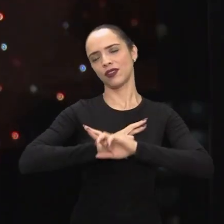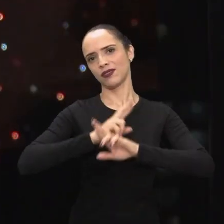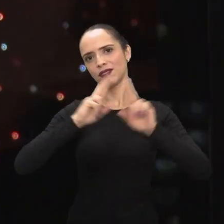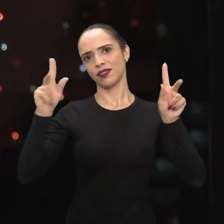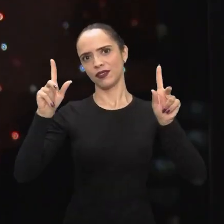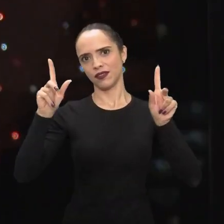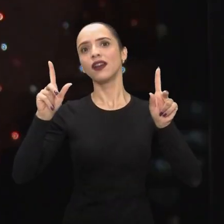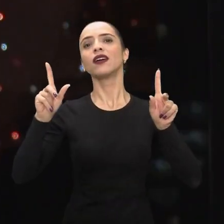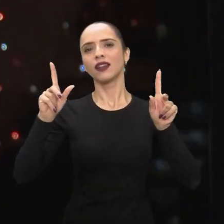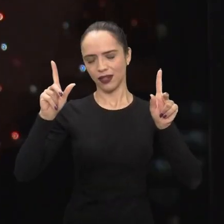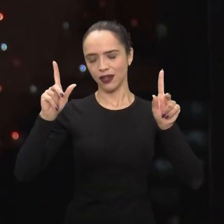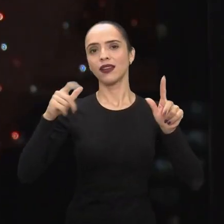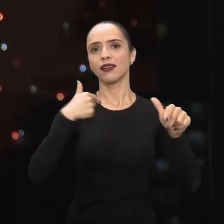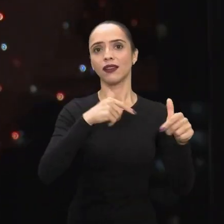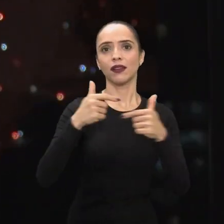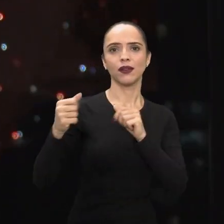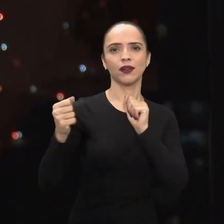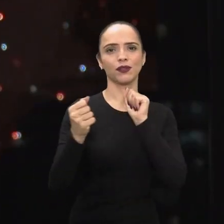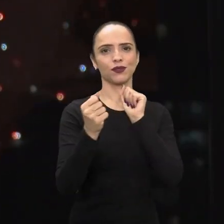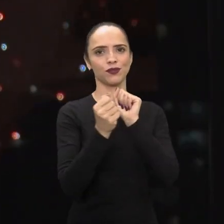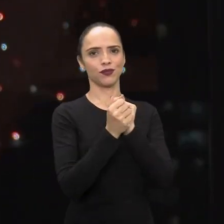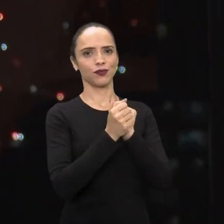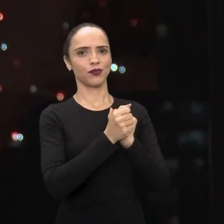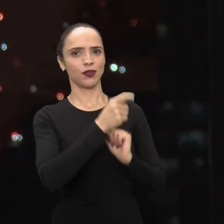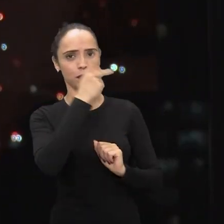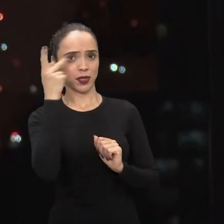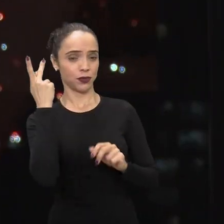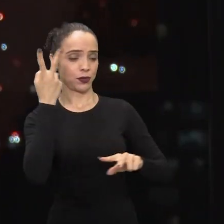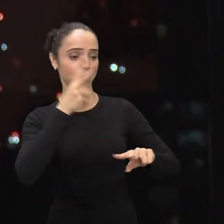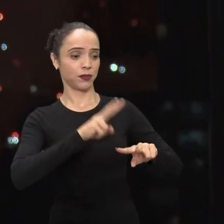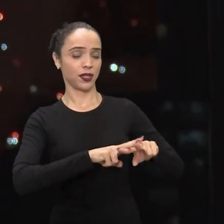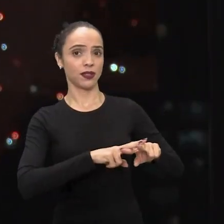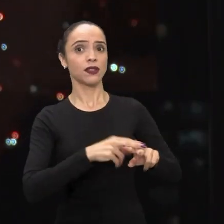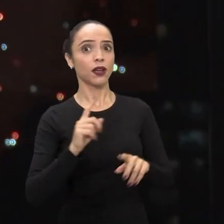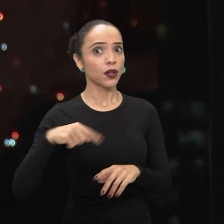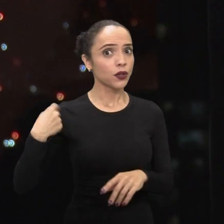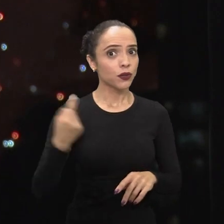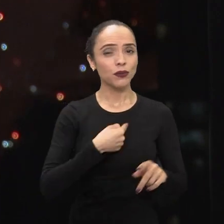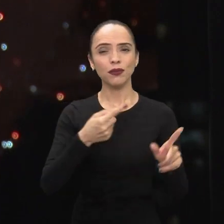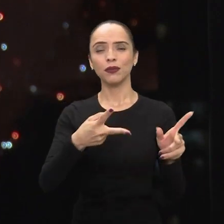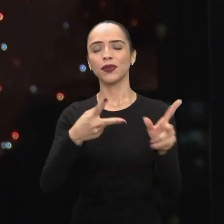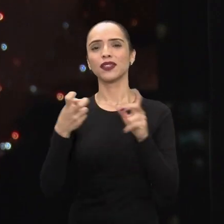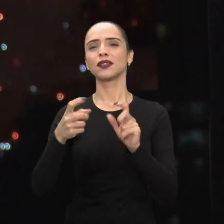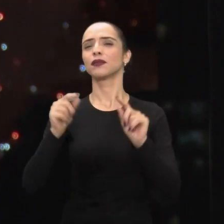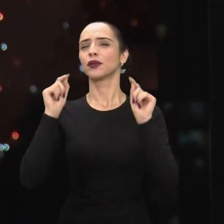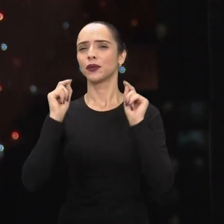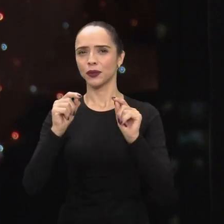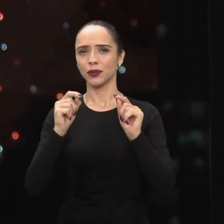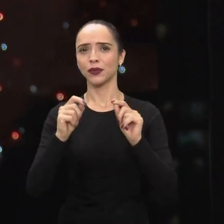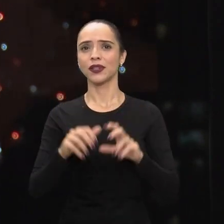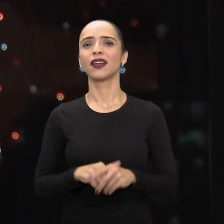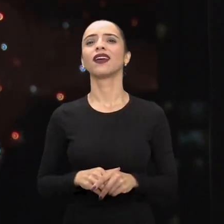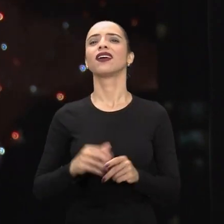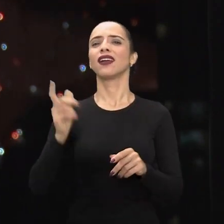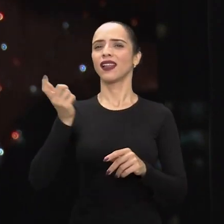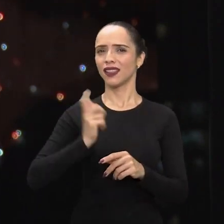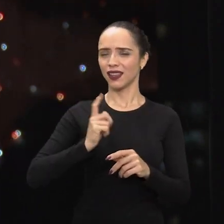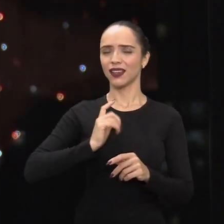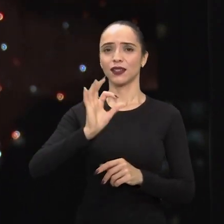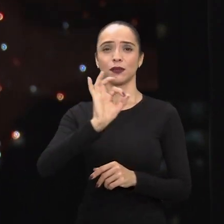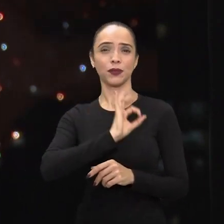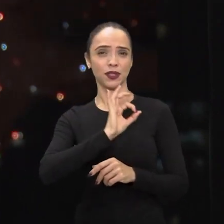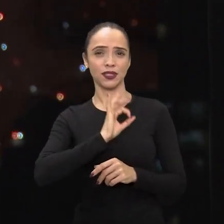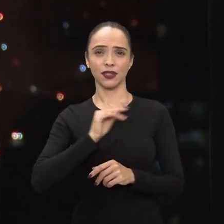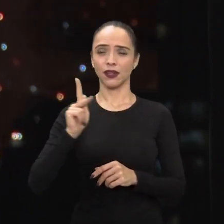e no entanto que a gente tá vendo agora é essa etapa sendo superada com a instituição desse policial